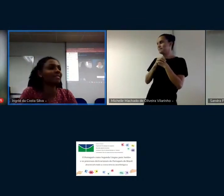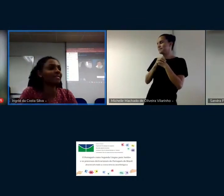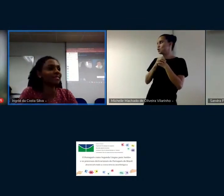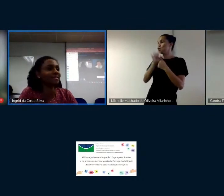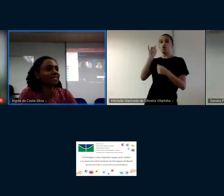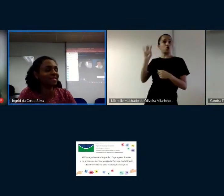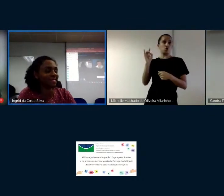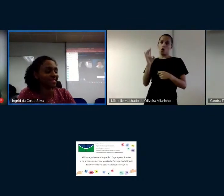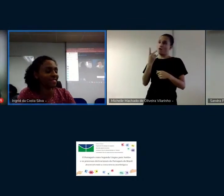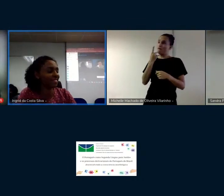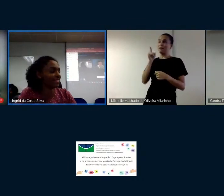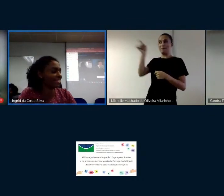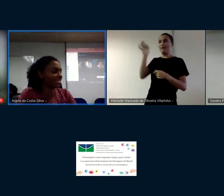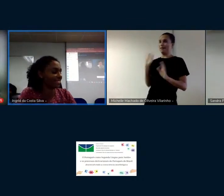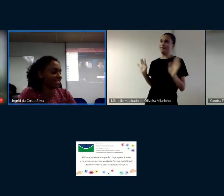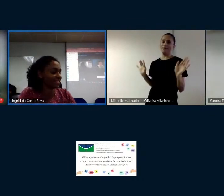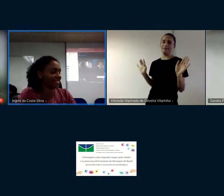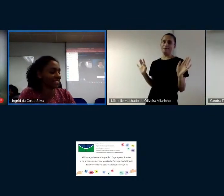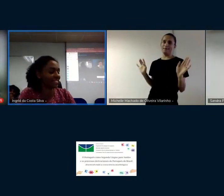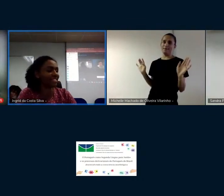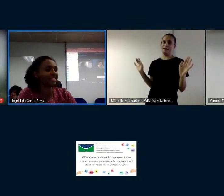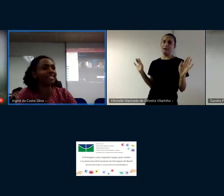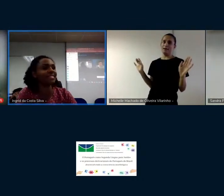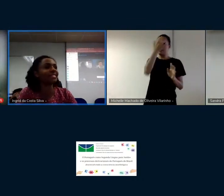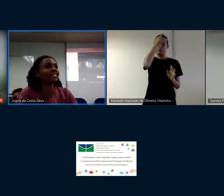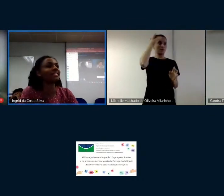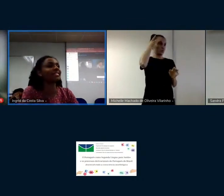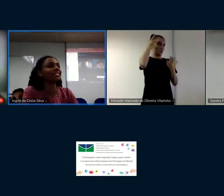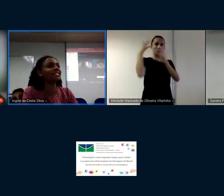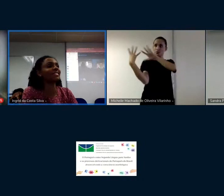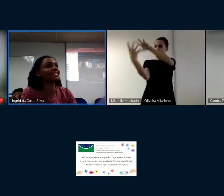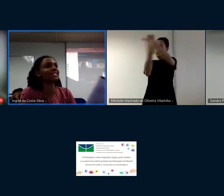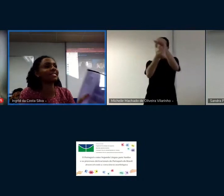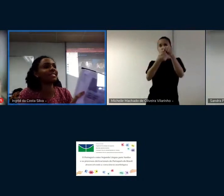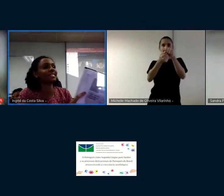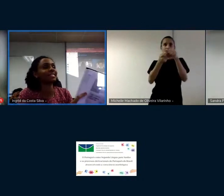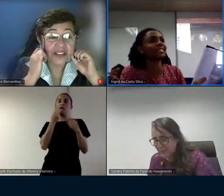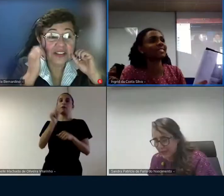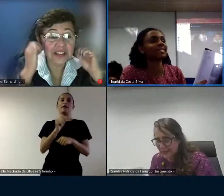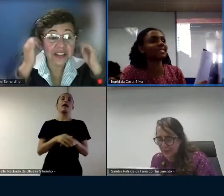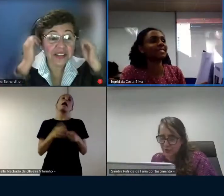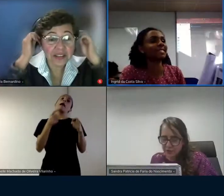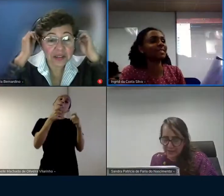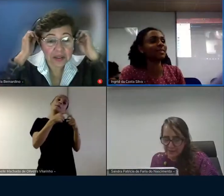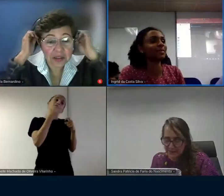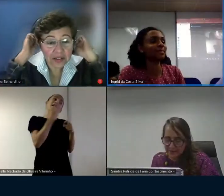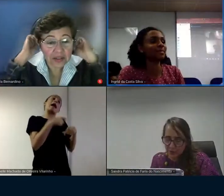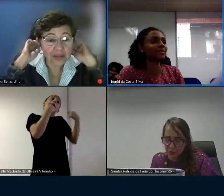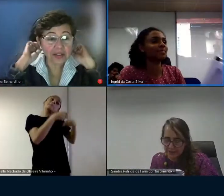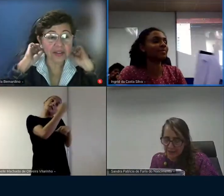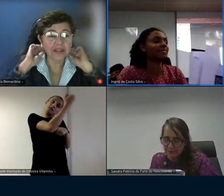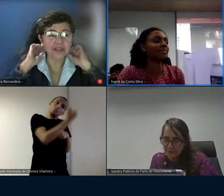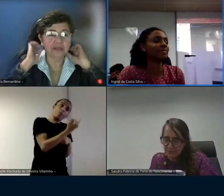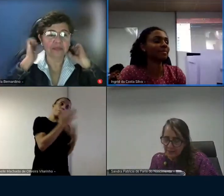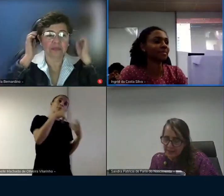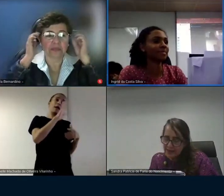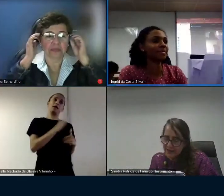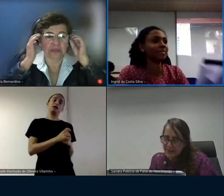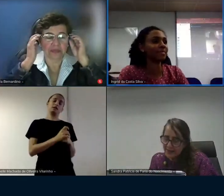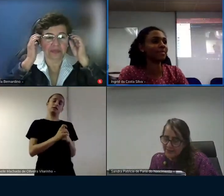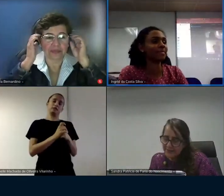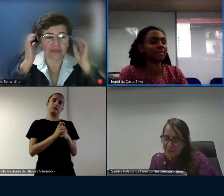índice o médico falaria isso todos no mundo ele falaria ó você desmagreceu mas pra índice você precisa